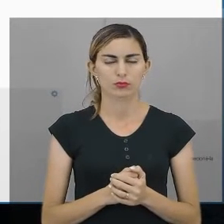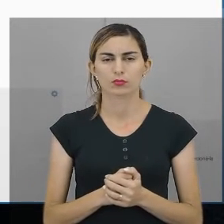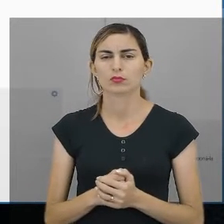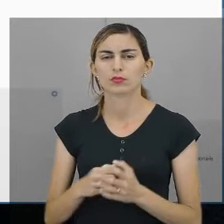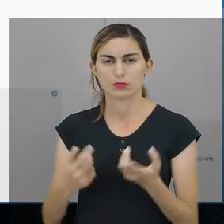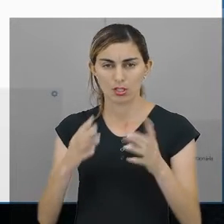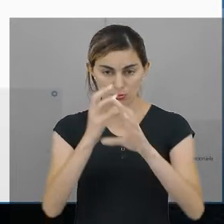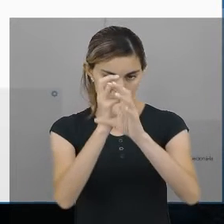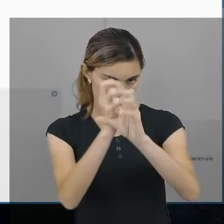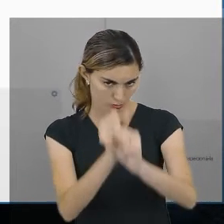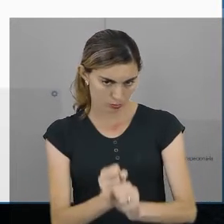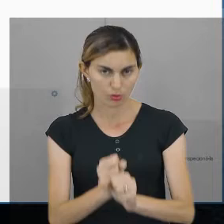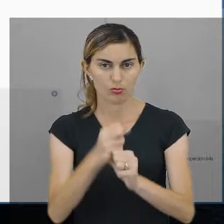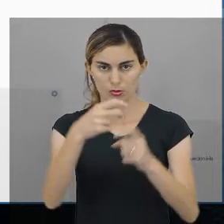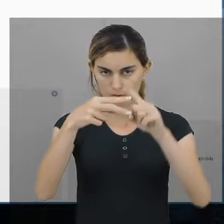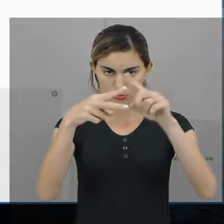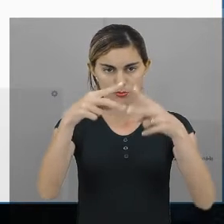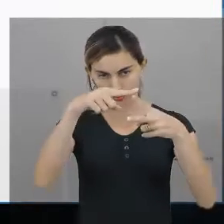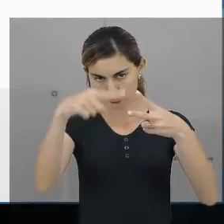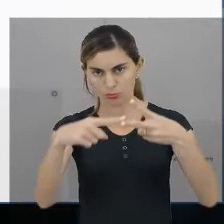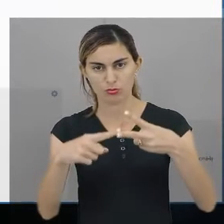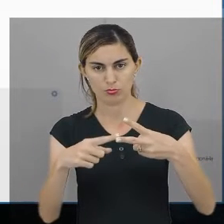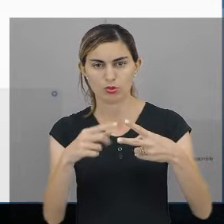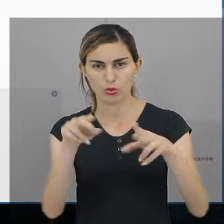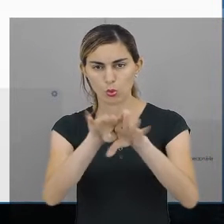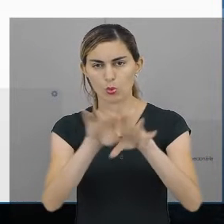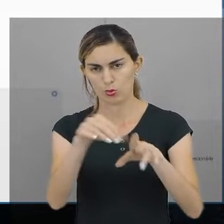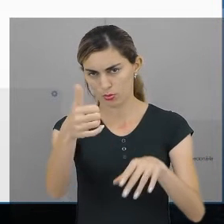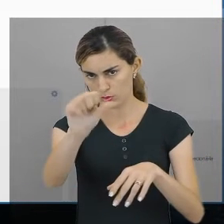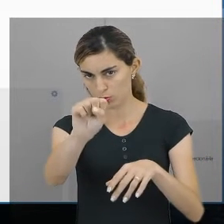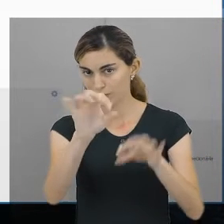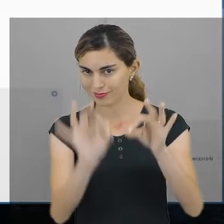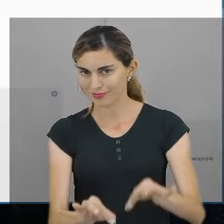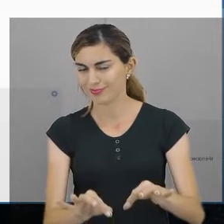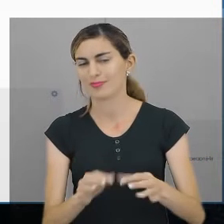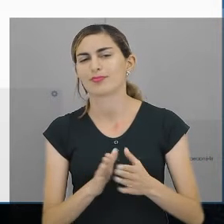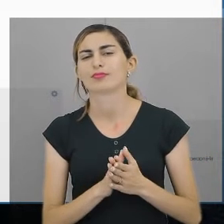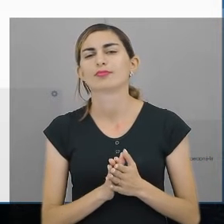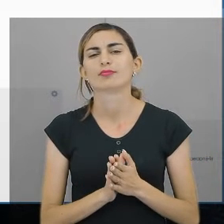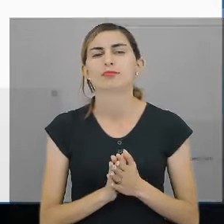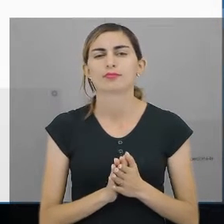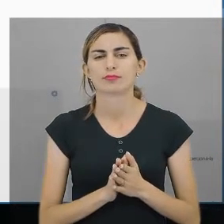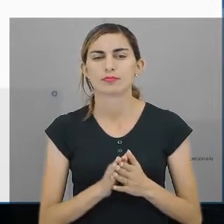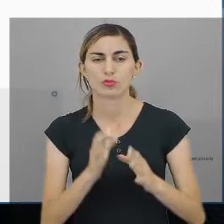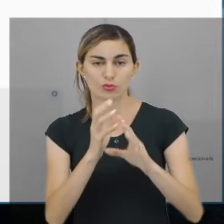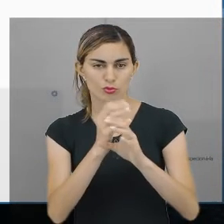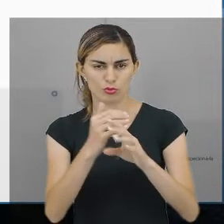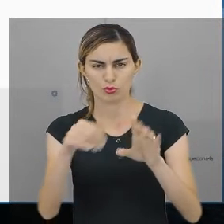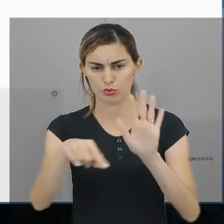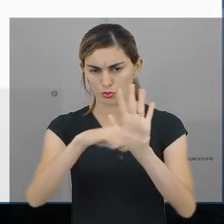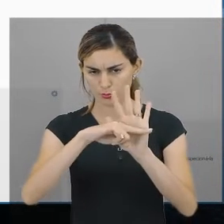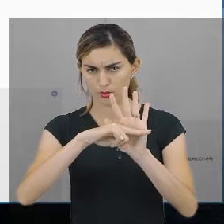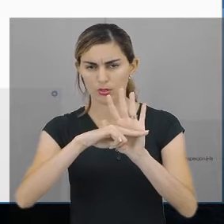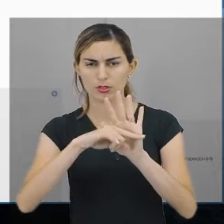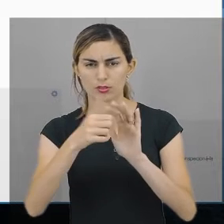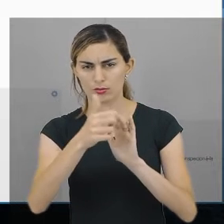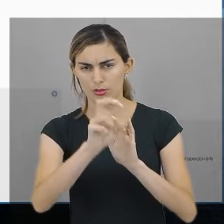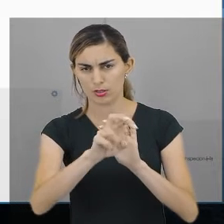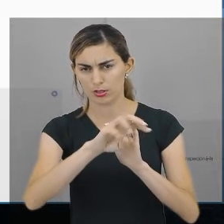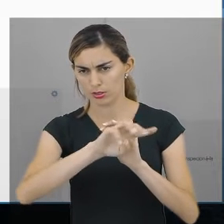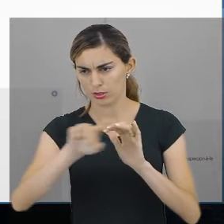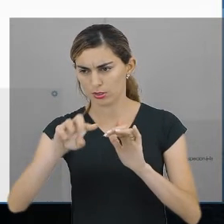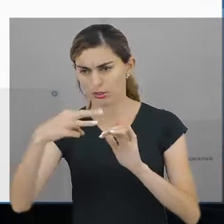A soma dos números é igual a 18, correto. 15 e 3 é igual a 18. Subtração de 15 e 3 é